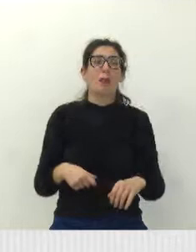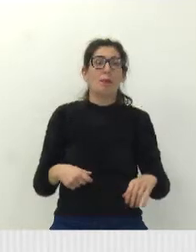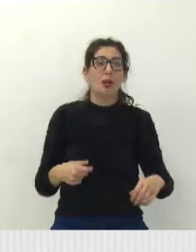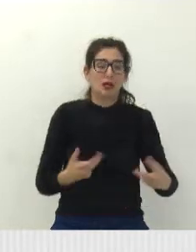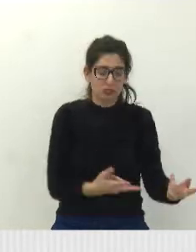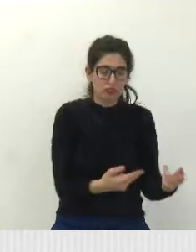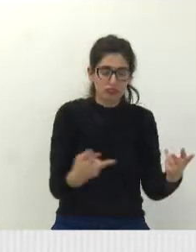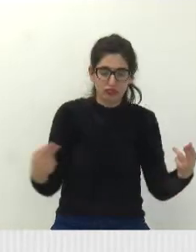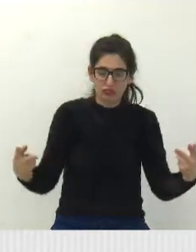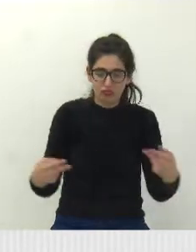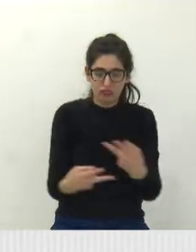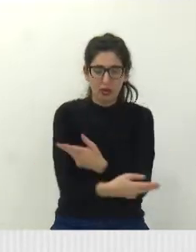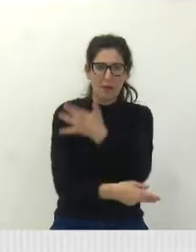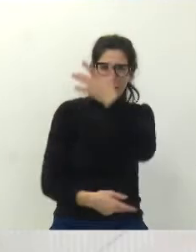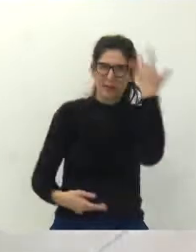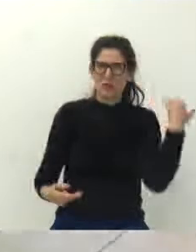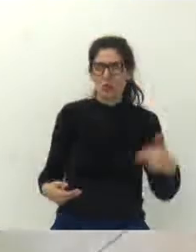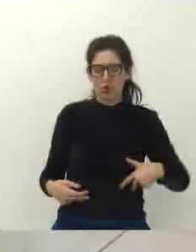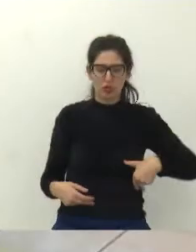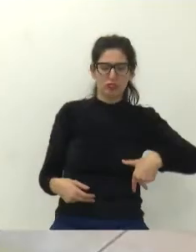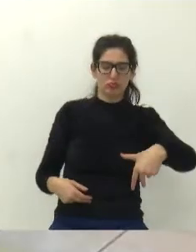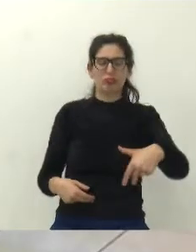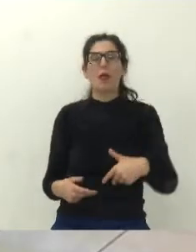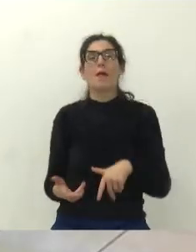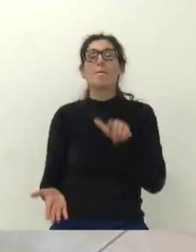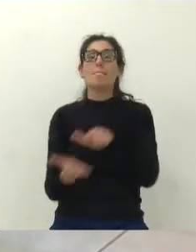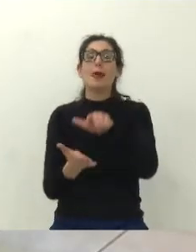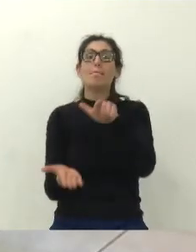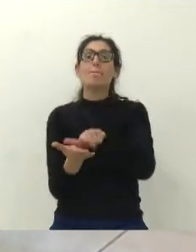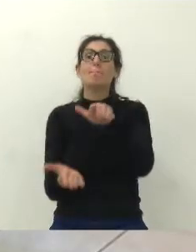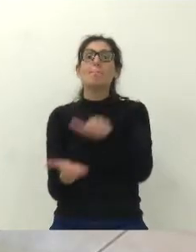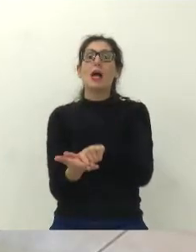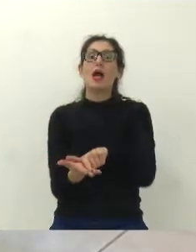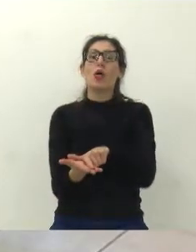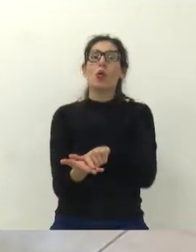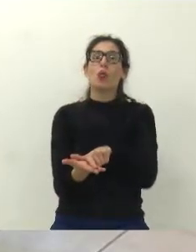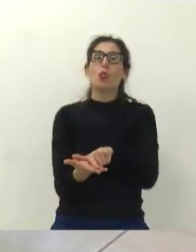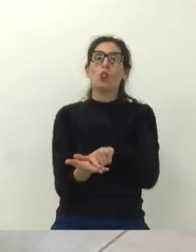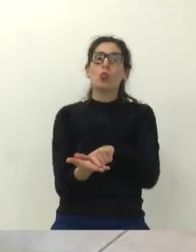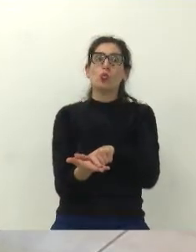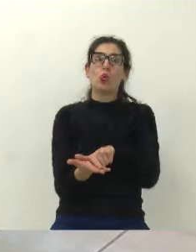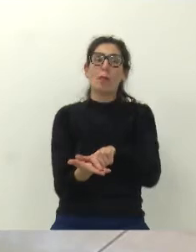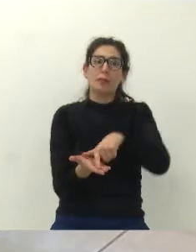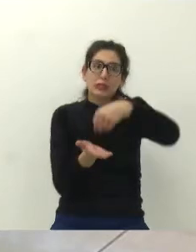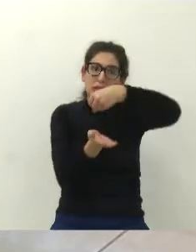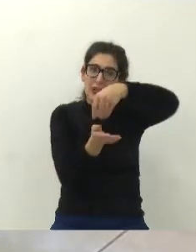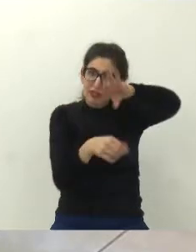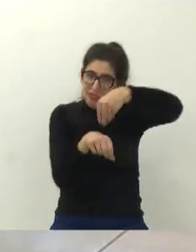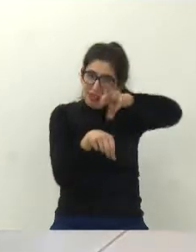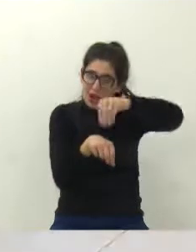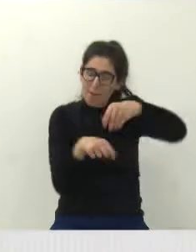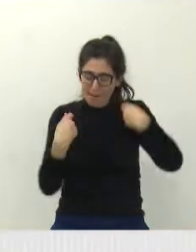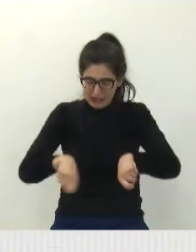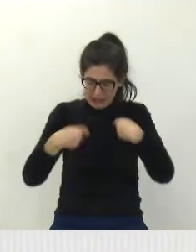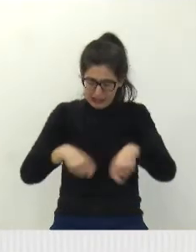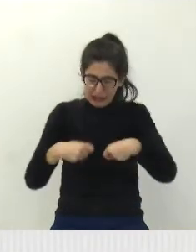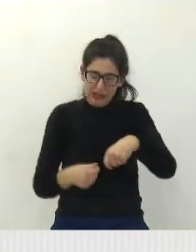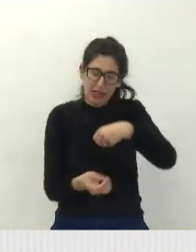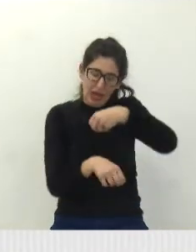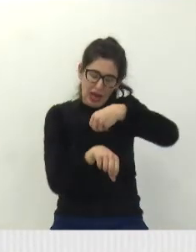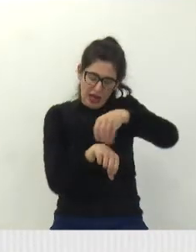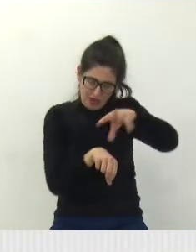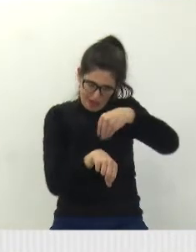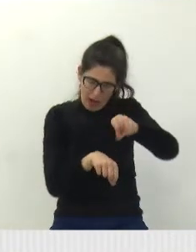não? Notificada, obrigada. Às vezes foge as palavras quando a gente está aqui, né? Próximo. Nós